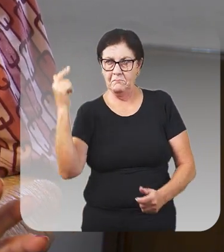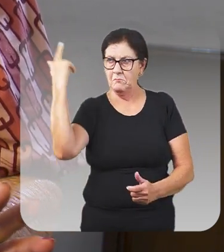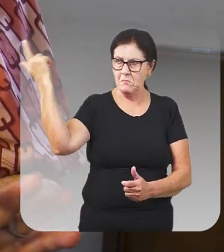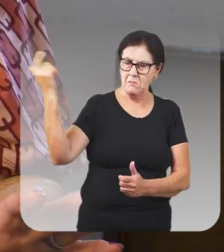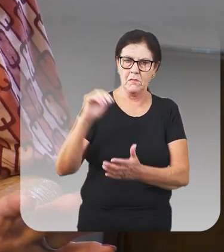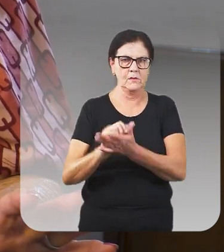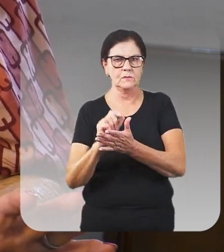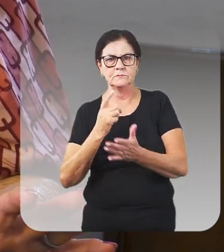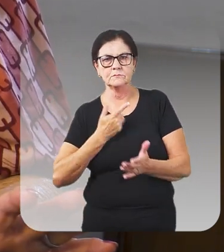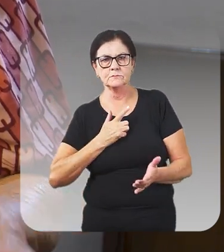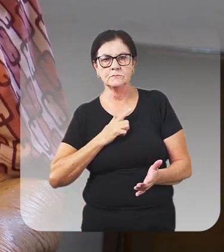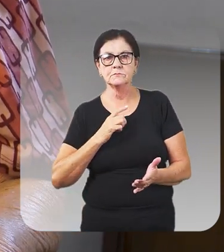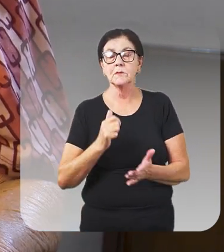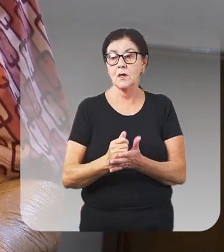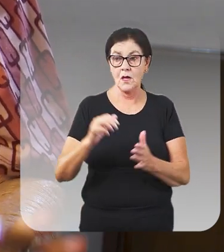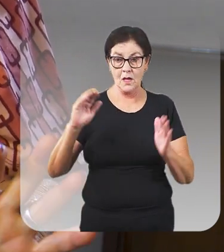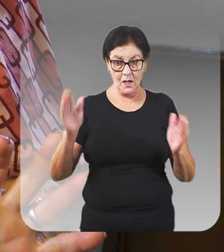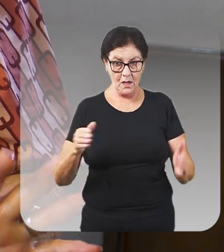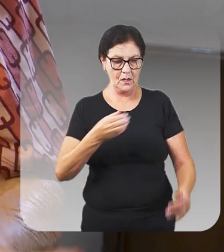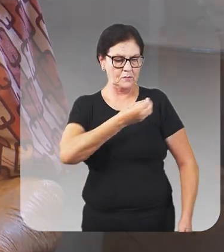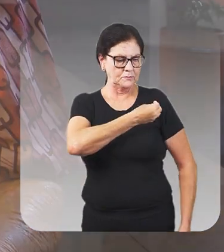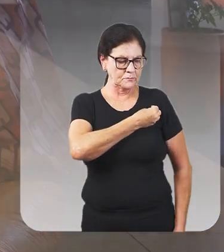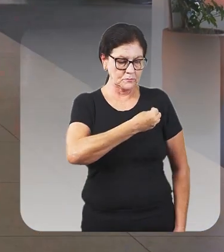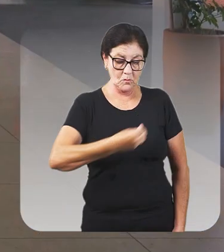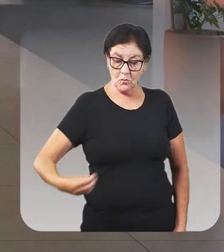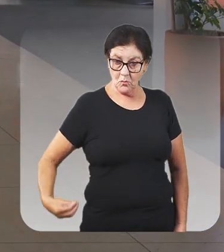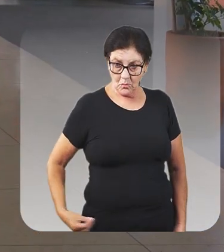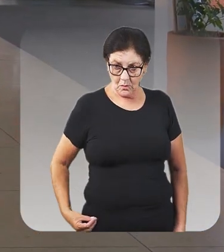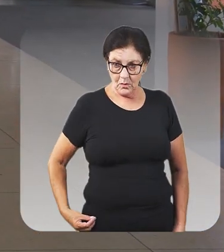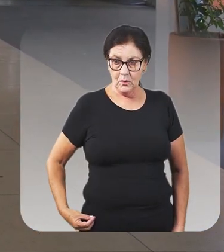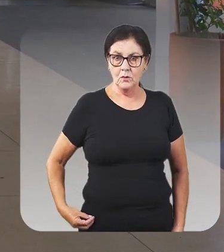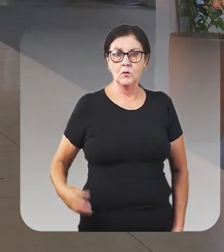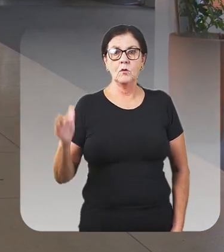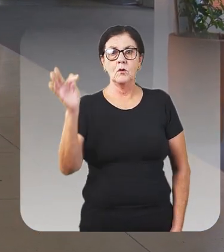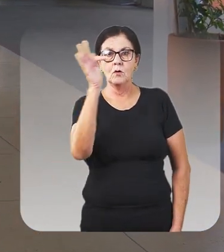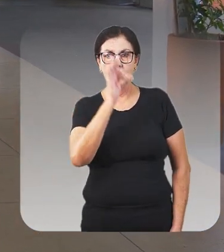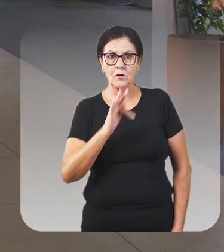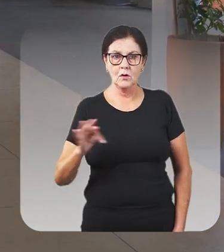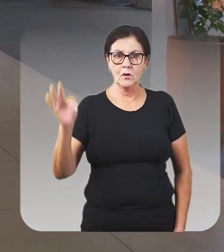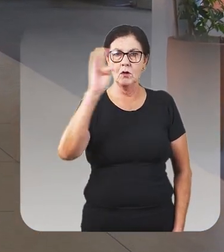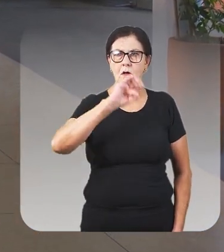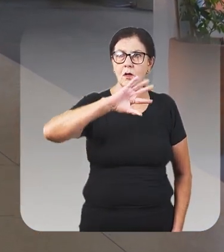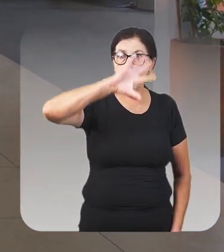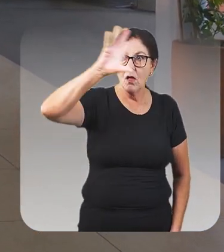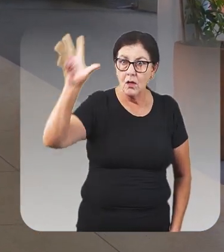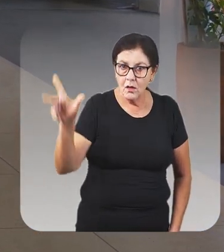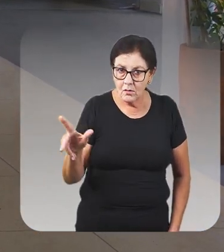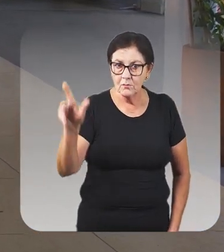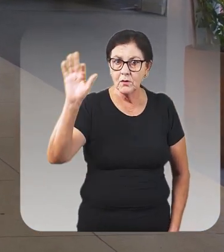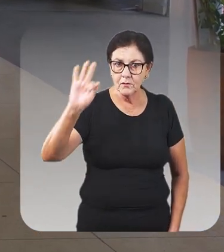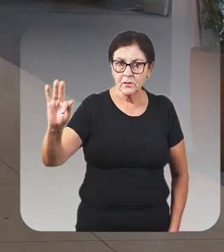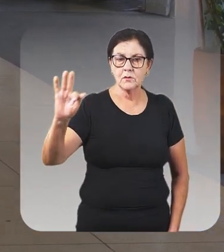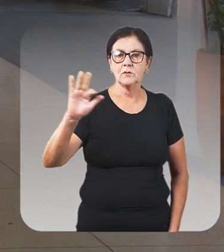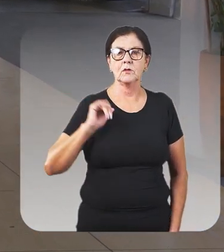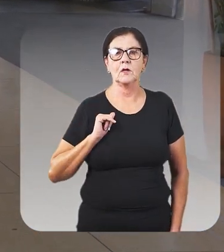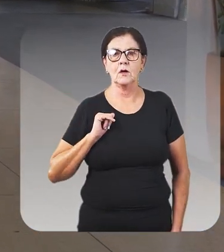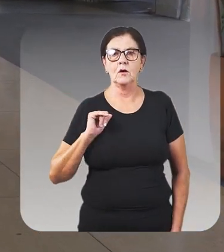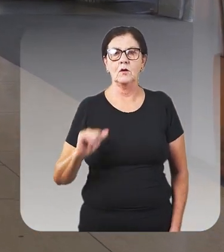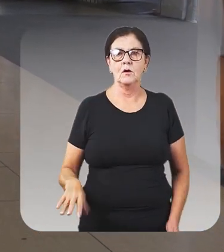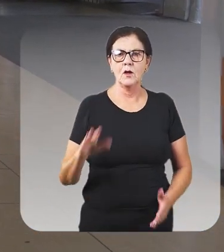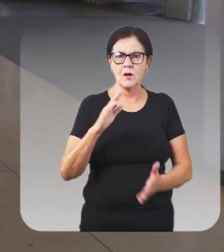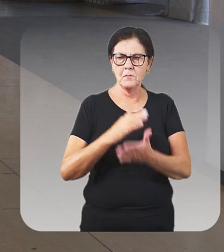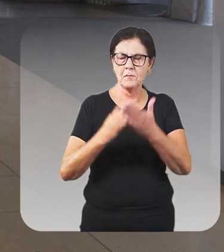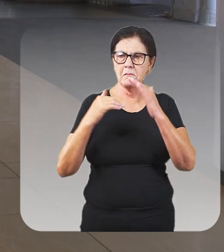não existia Brasília ainda. E ele conseguiu que o governo federal construísse um centro